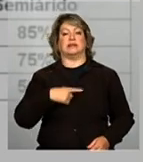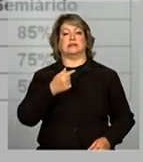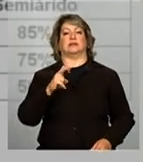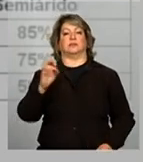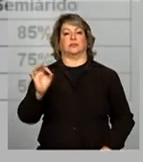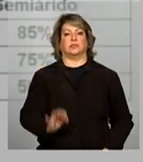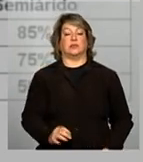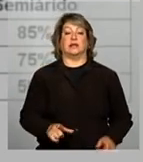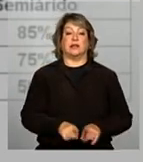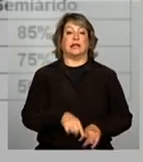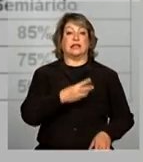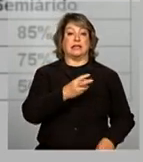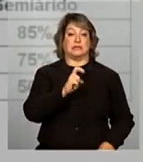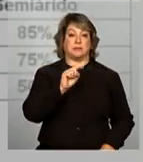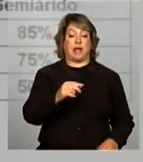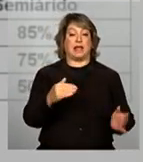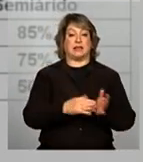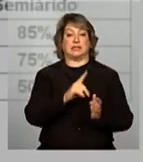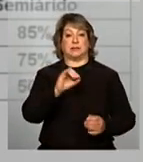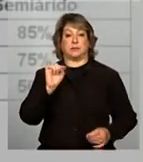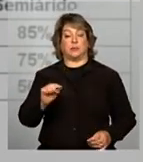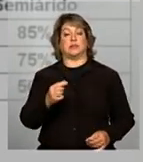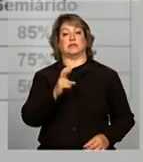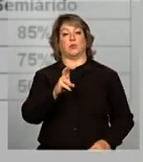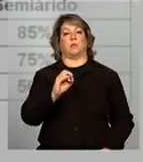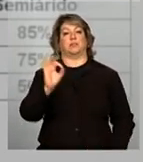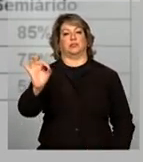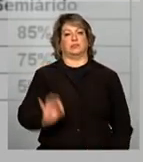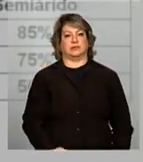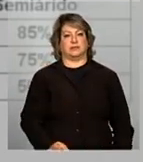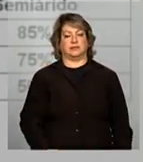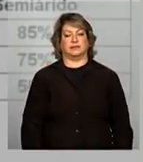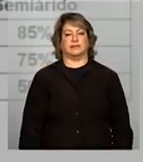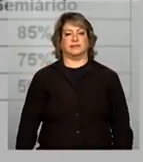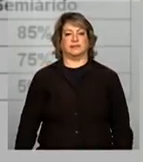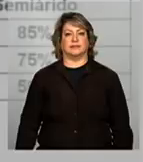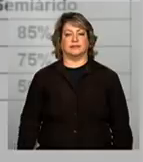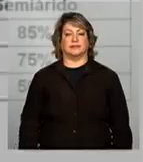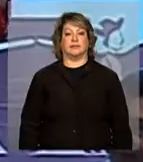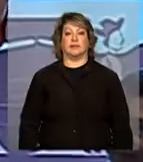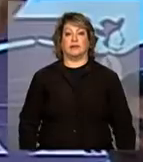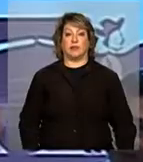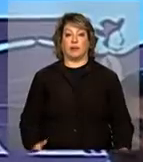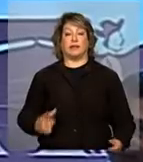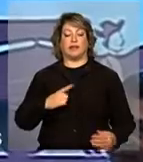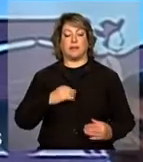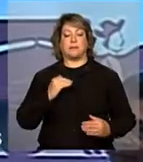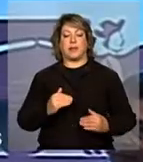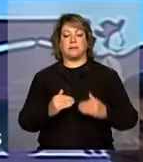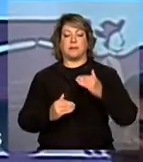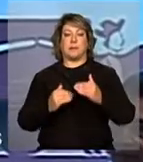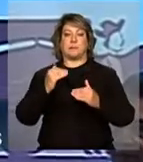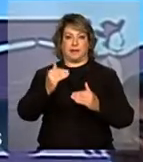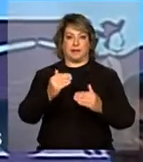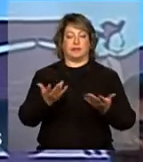35 mil a 100 mil, 50%. Há uma escadinha.